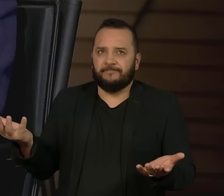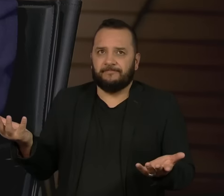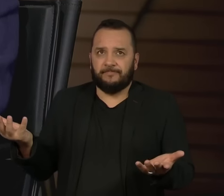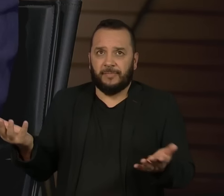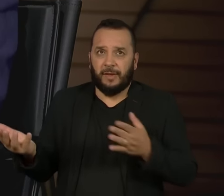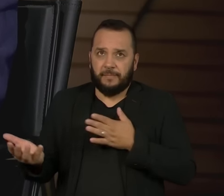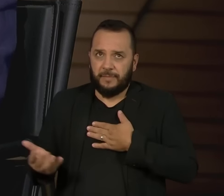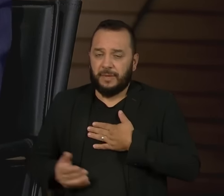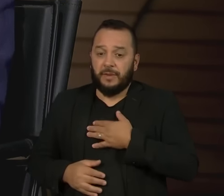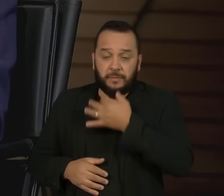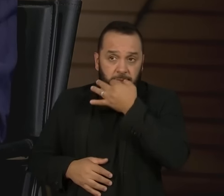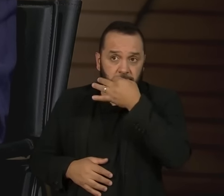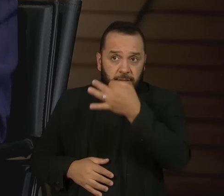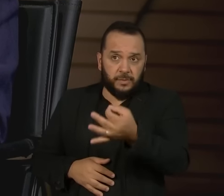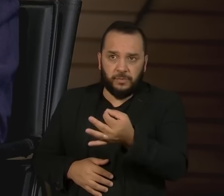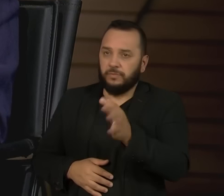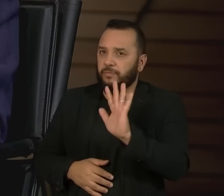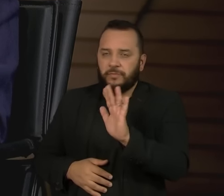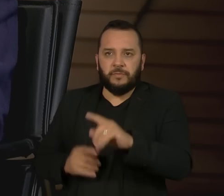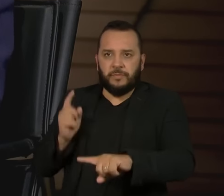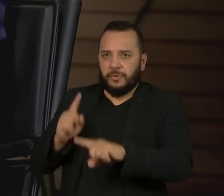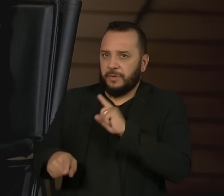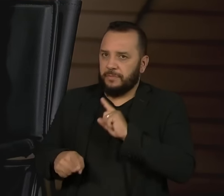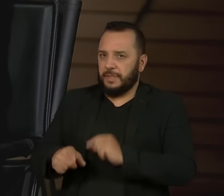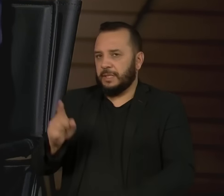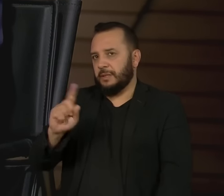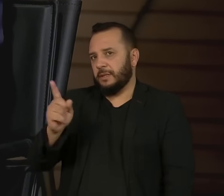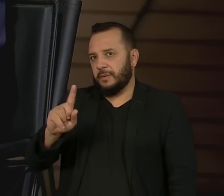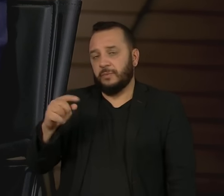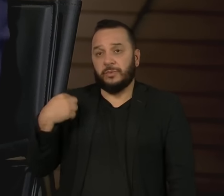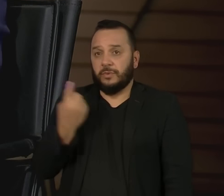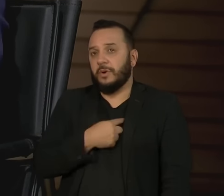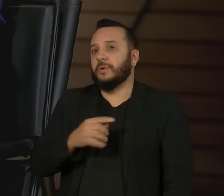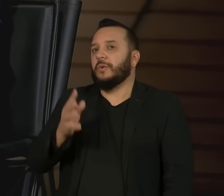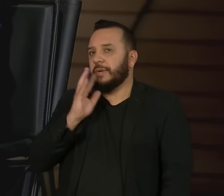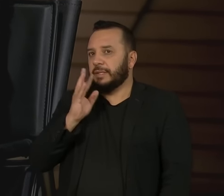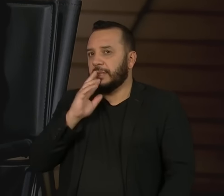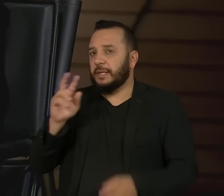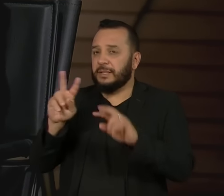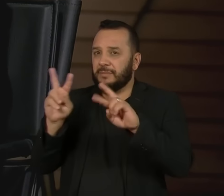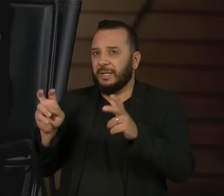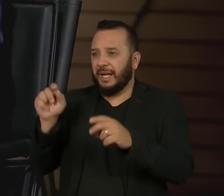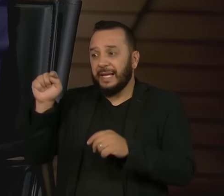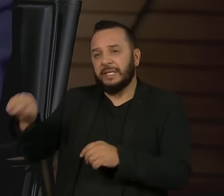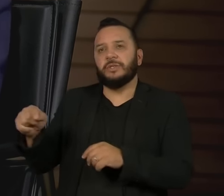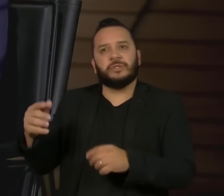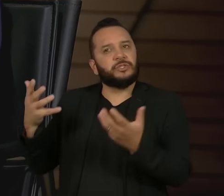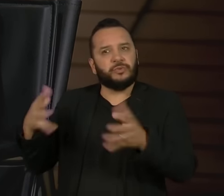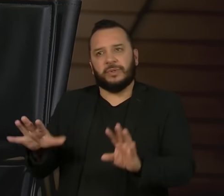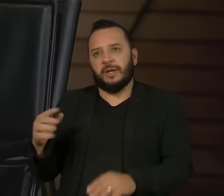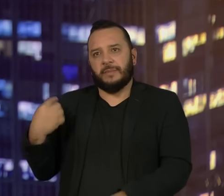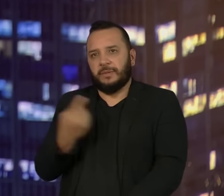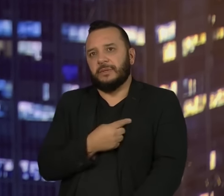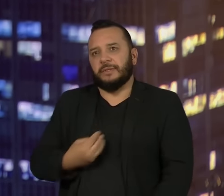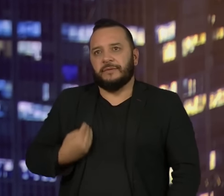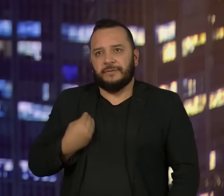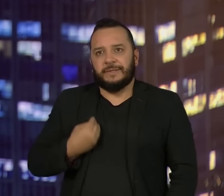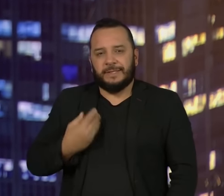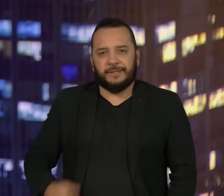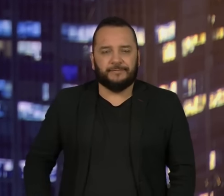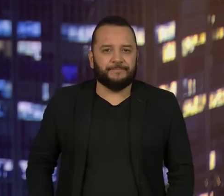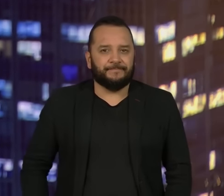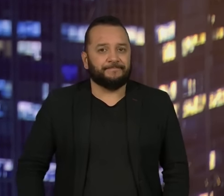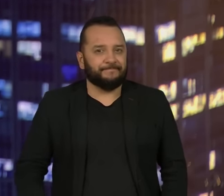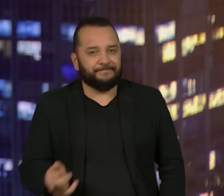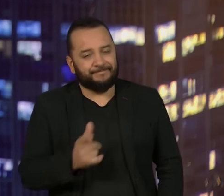opinião, assim, não deveria proibir, para a gente conhecer e falar, isso a gente não quer para a nossa vida. Bom, a gente